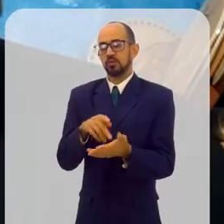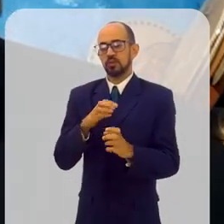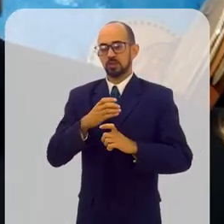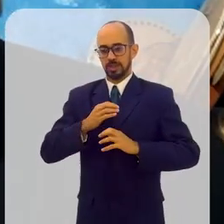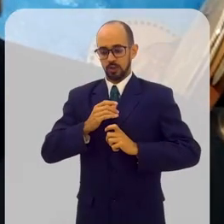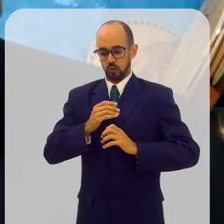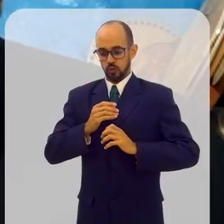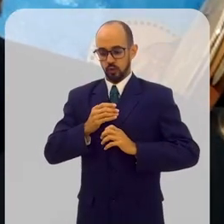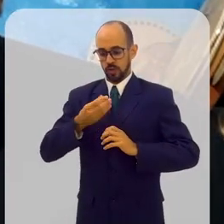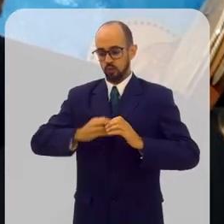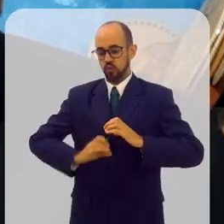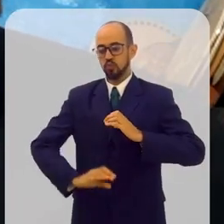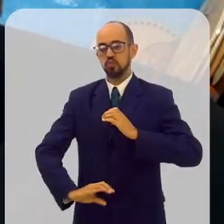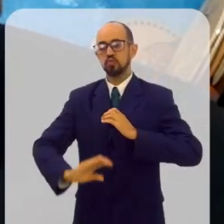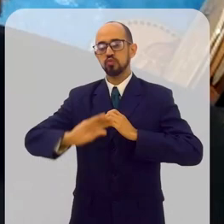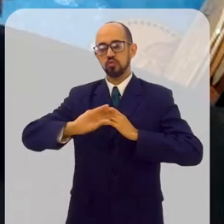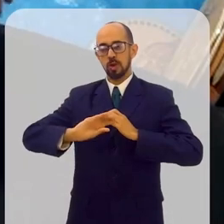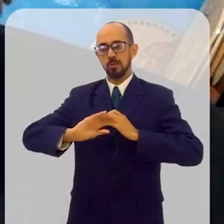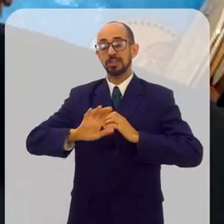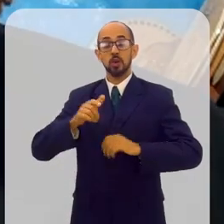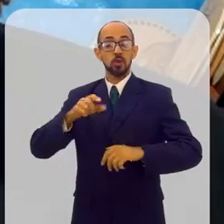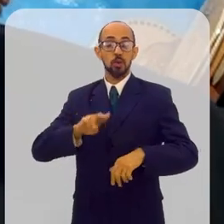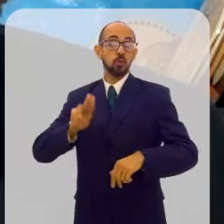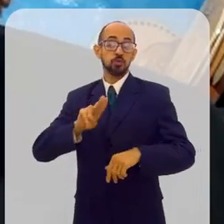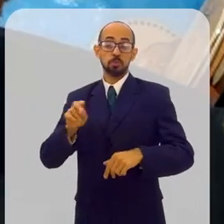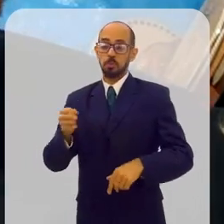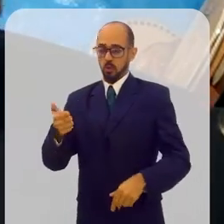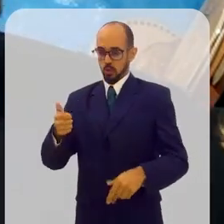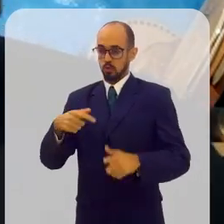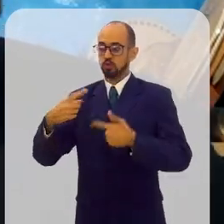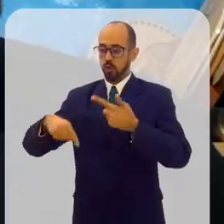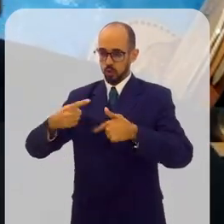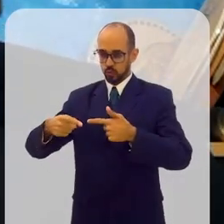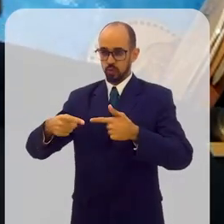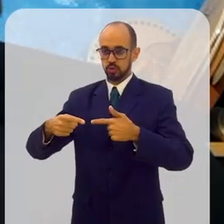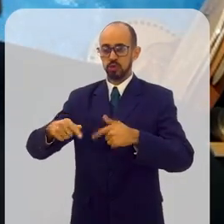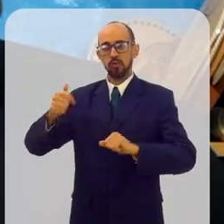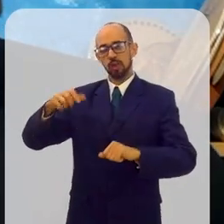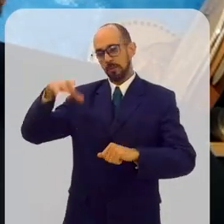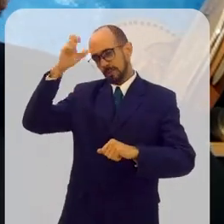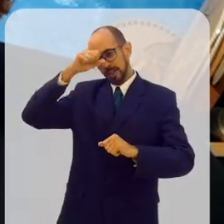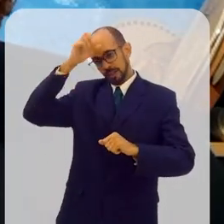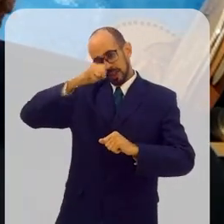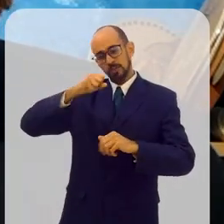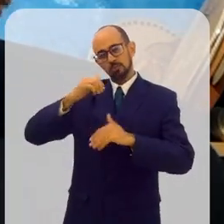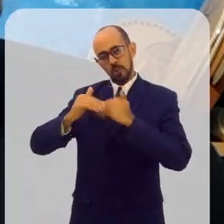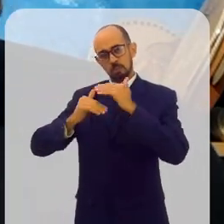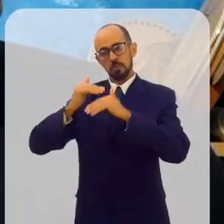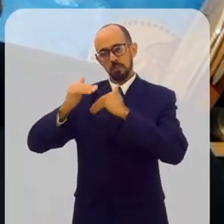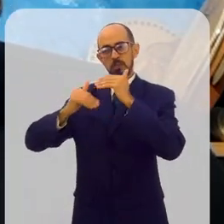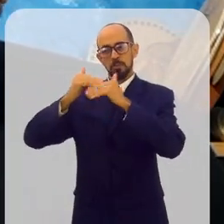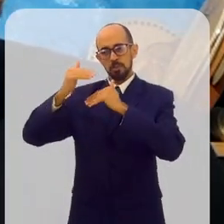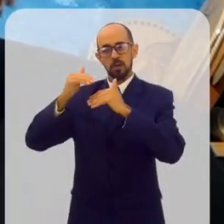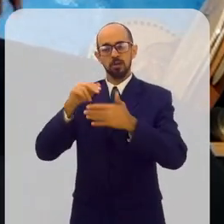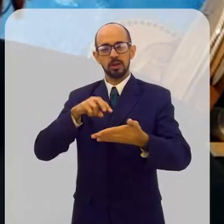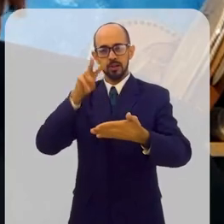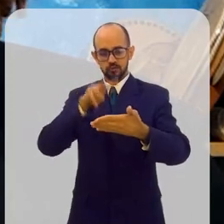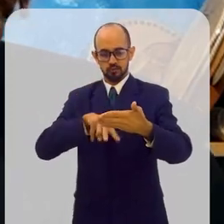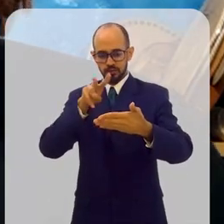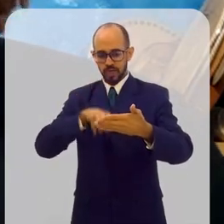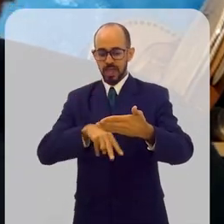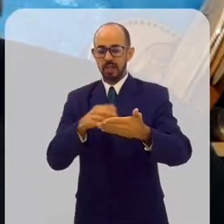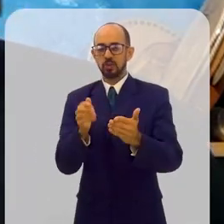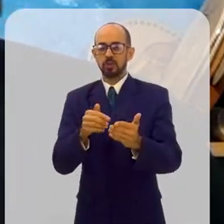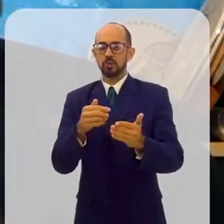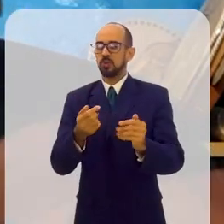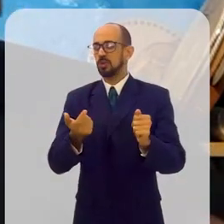foi saxofone. E é o que eu menos toco. Os outros instrumentos eu fui adquirindo ao longo da vida e fui aprendendo,